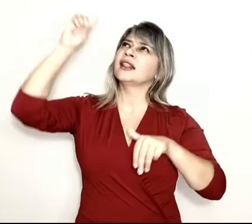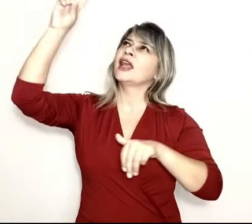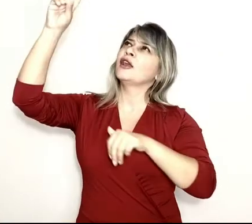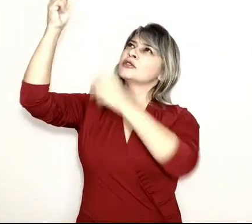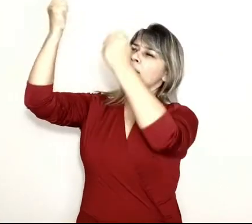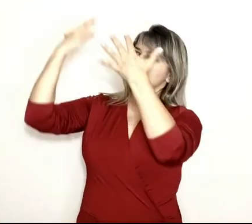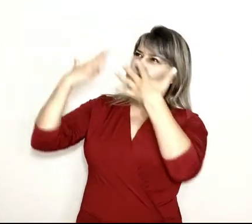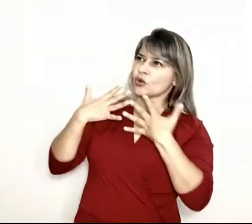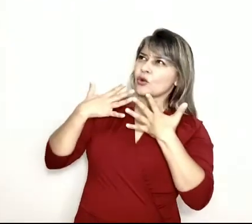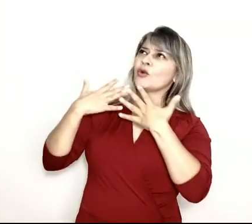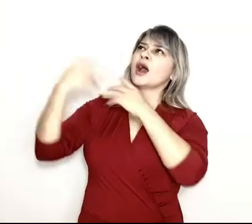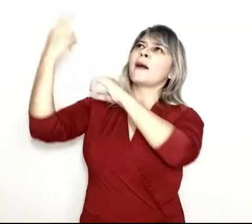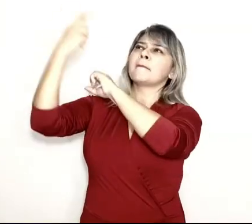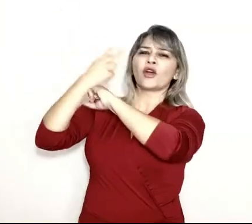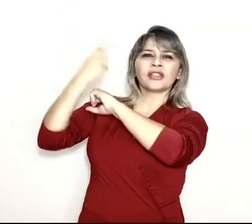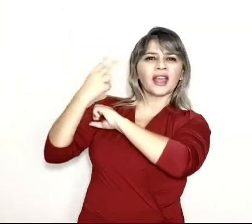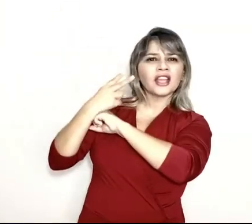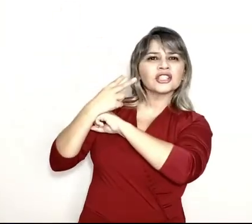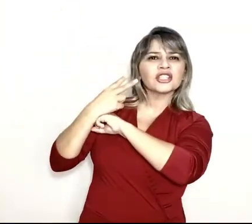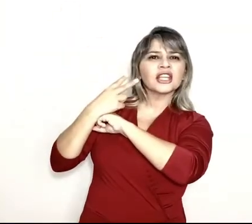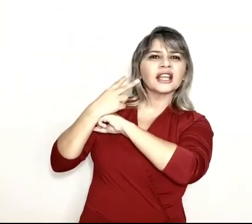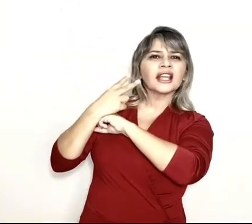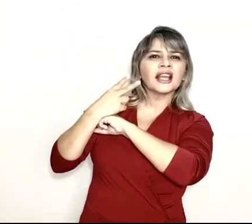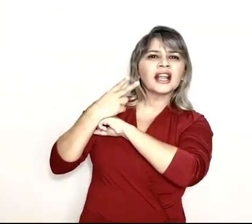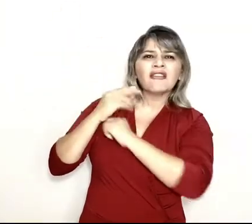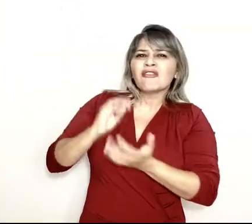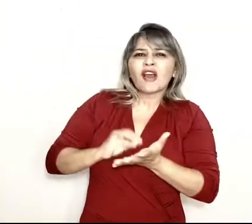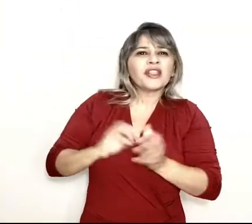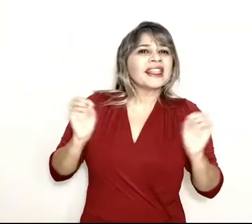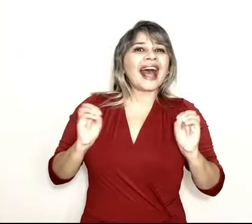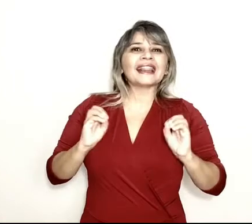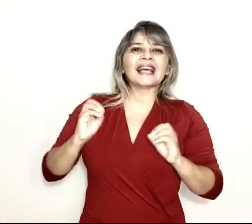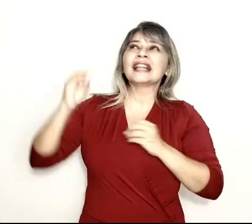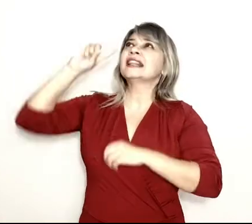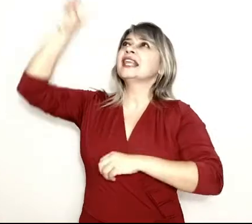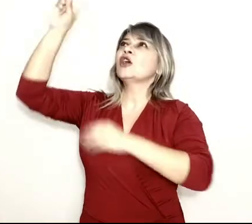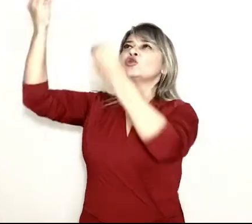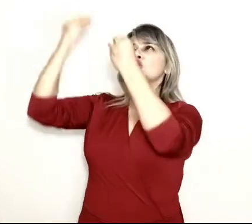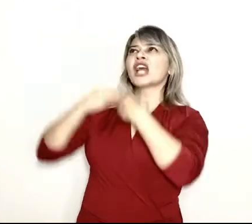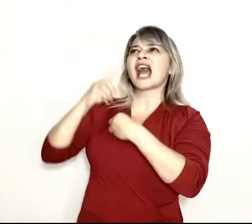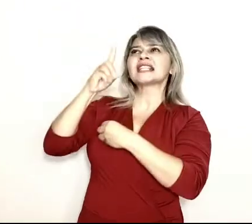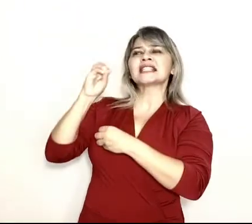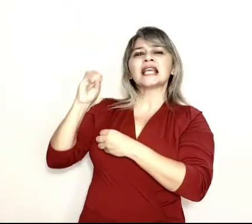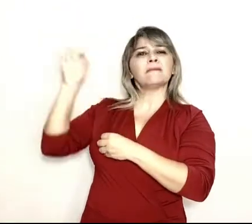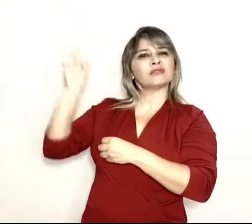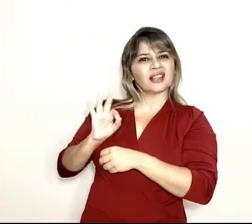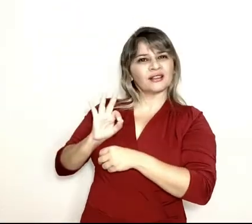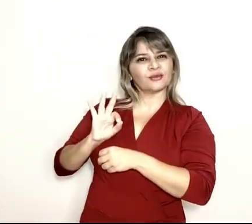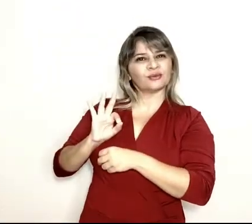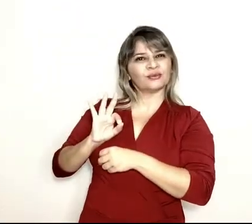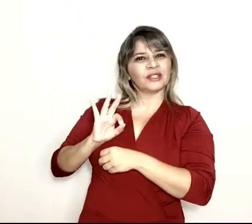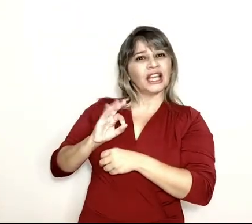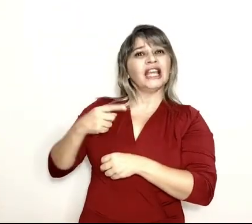Quando eu reconheço que Deus ele está nos abençoando, Ele nos guarda e tudo que nós temos é